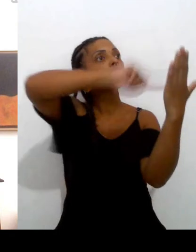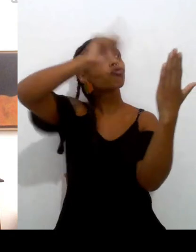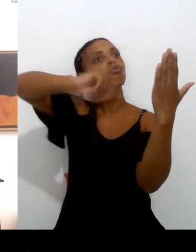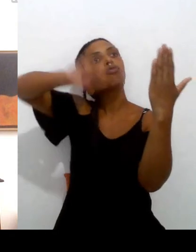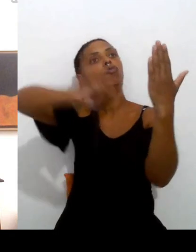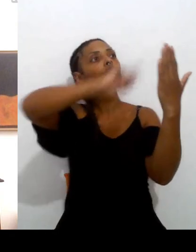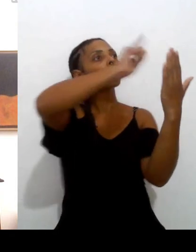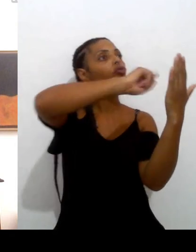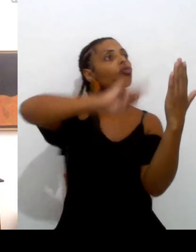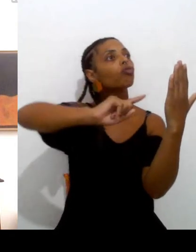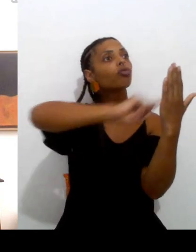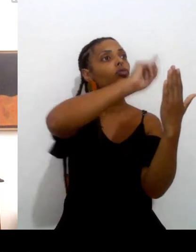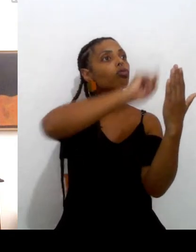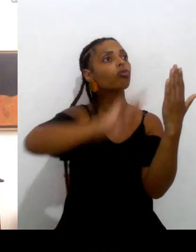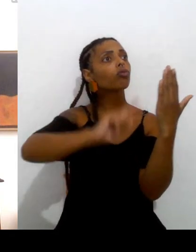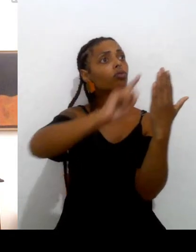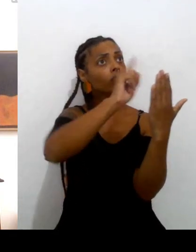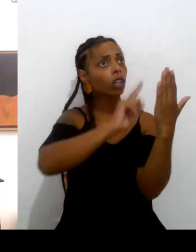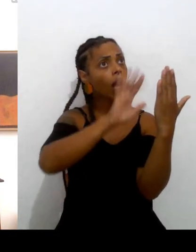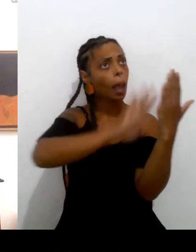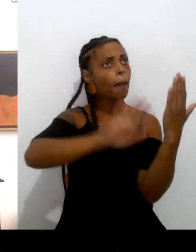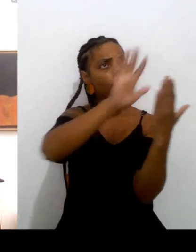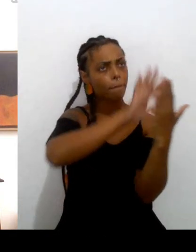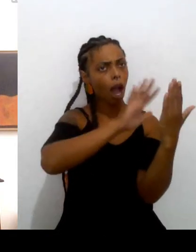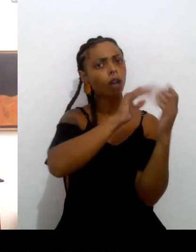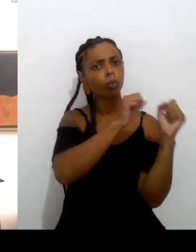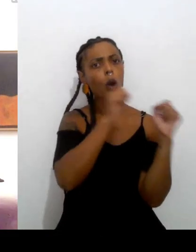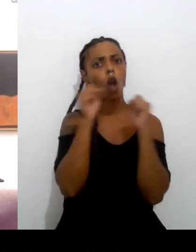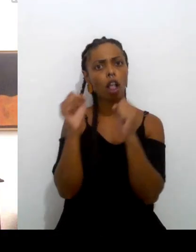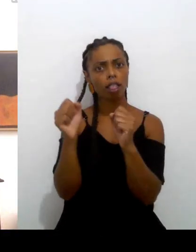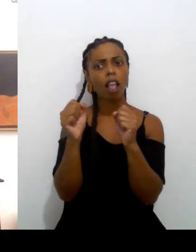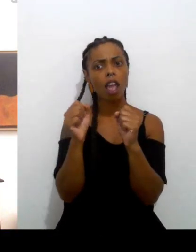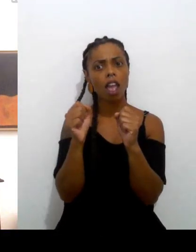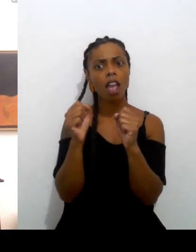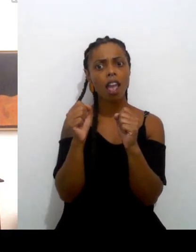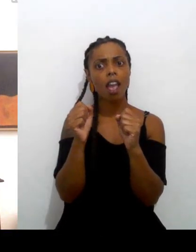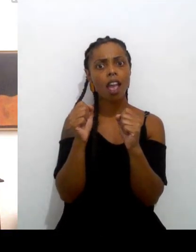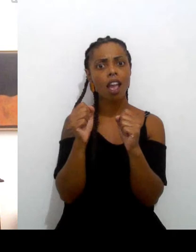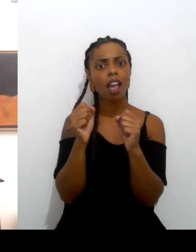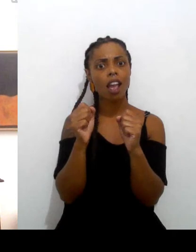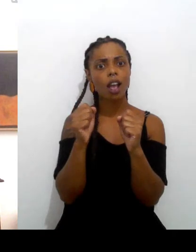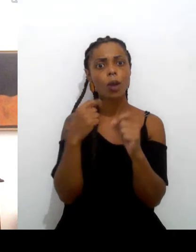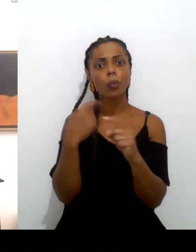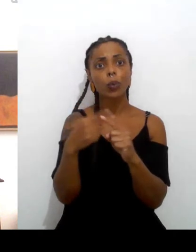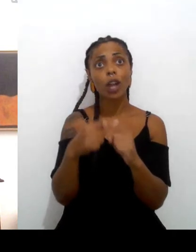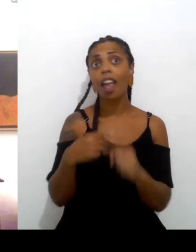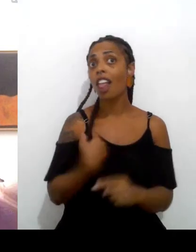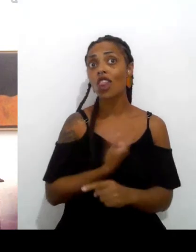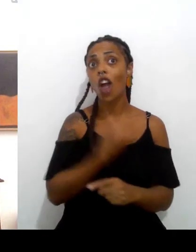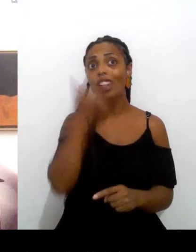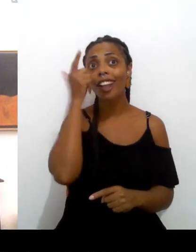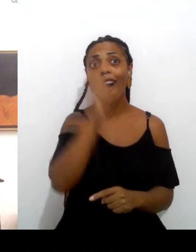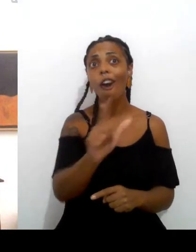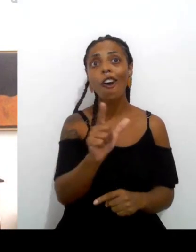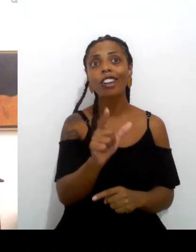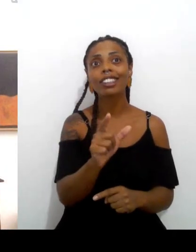são imagens potentes pinturas potentes Porque nós não conseguimos de fato reduzi-las